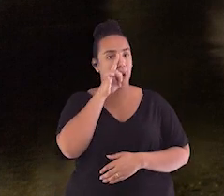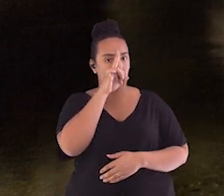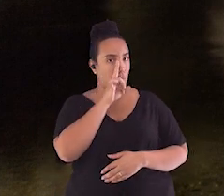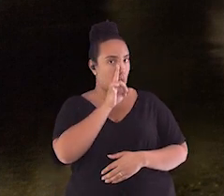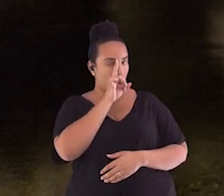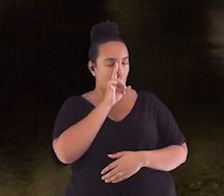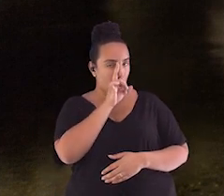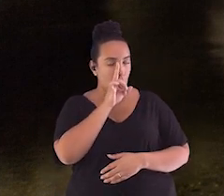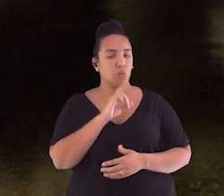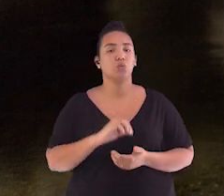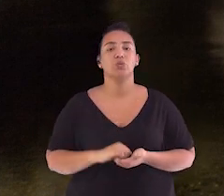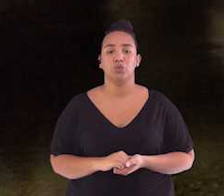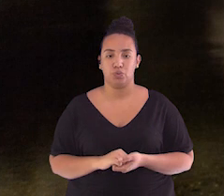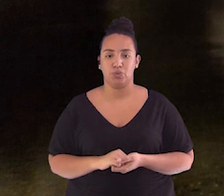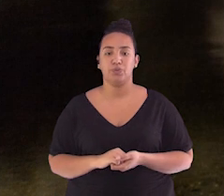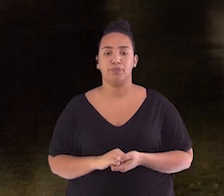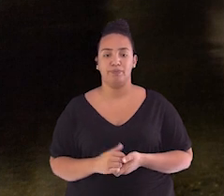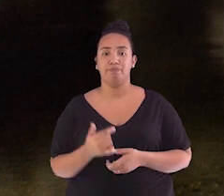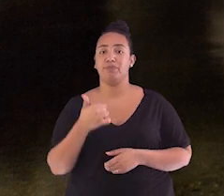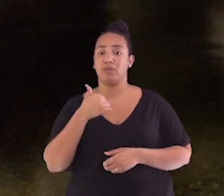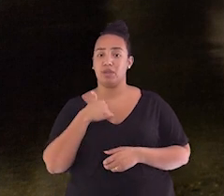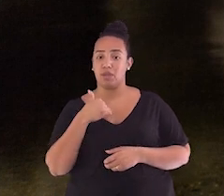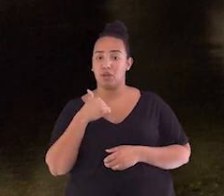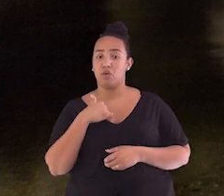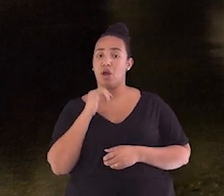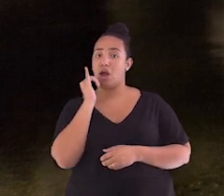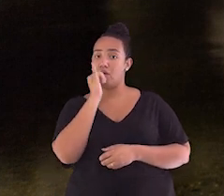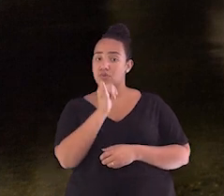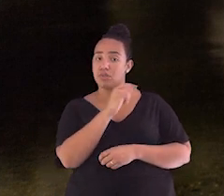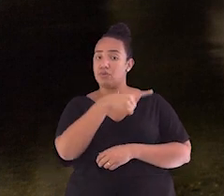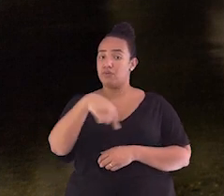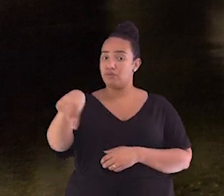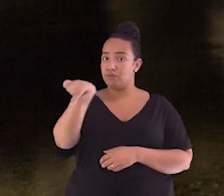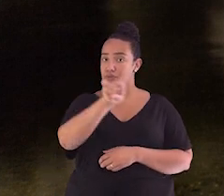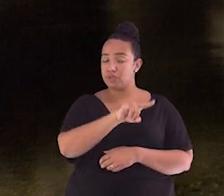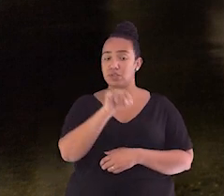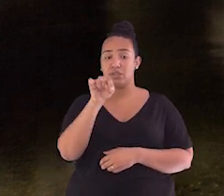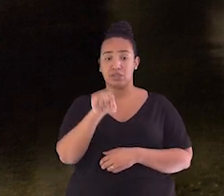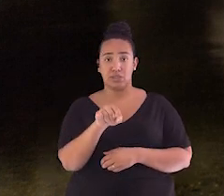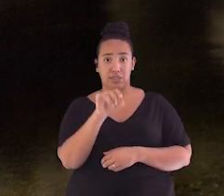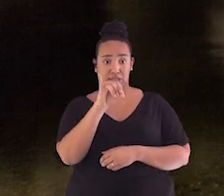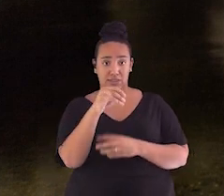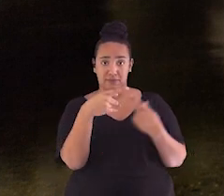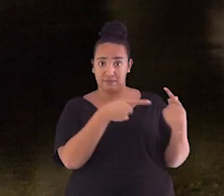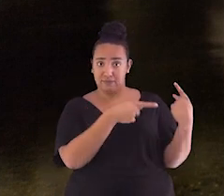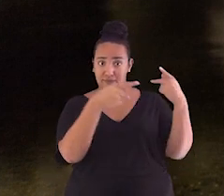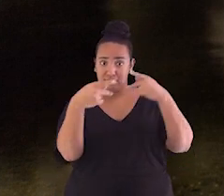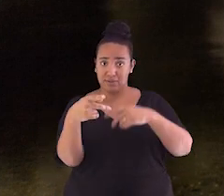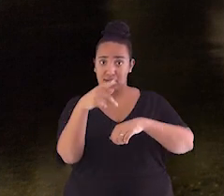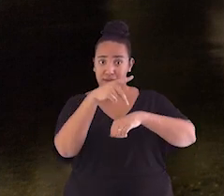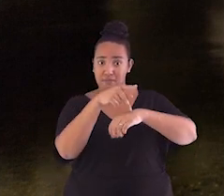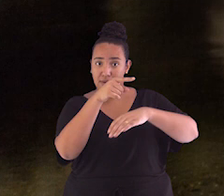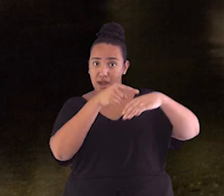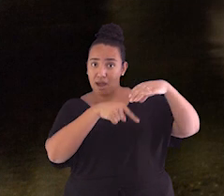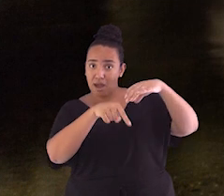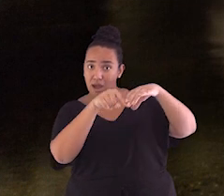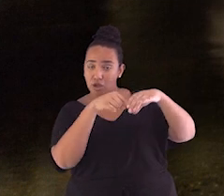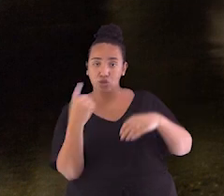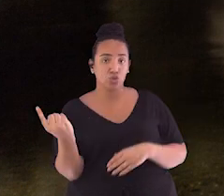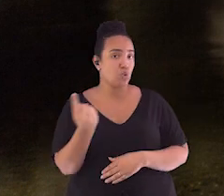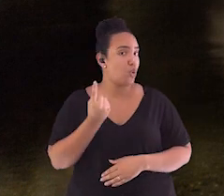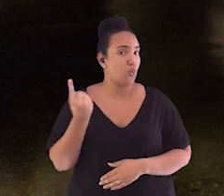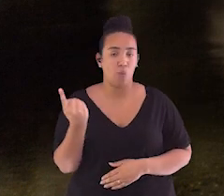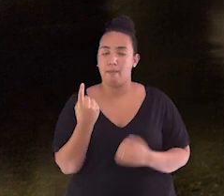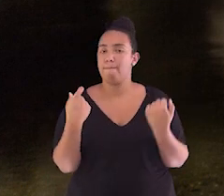Eu recomendo que, caso você vá visitar uma caverna, você não vá sozinho. Esteja sempre em grupo ou,